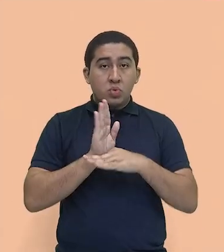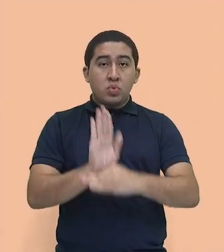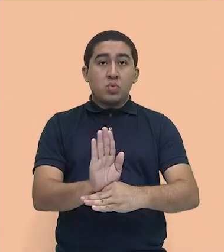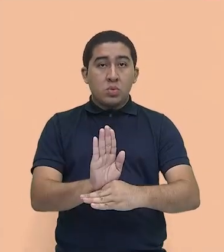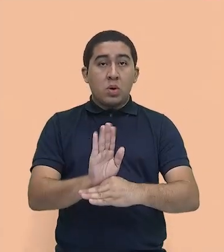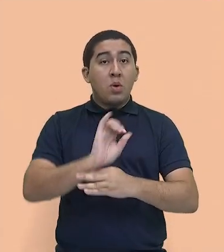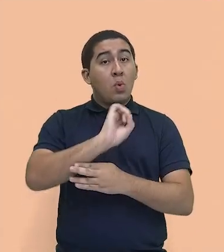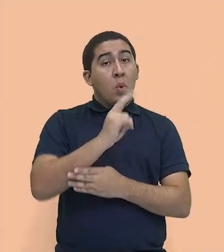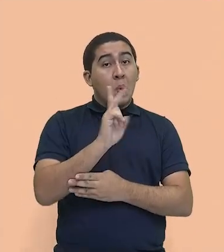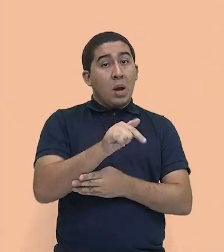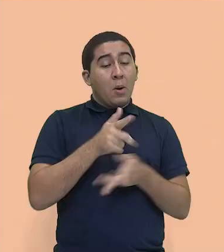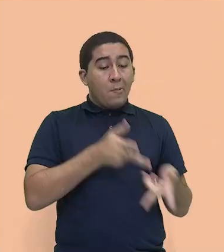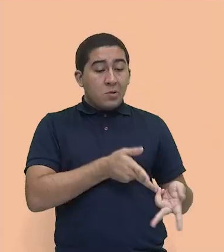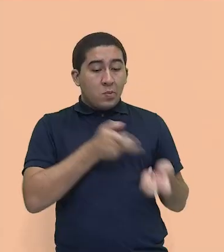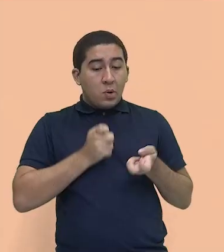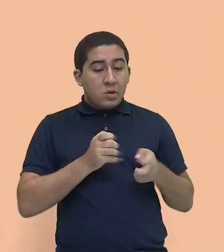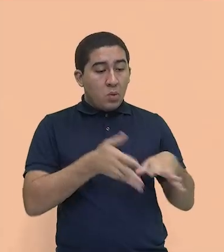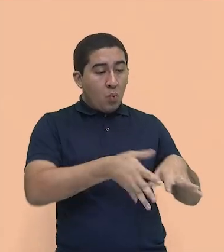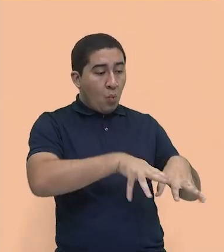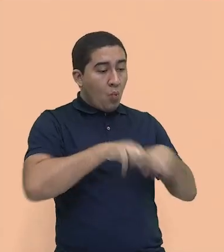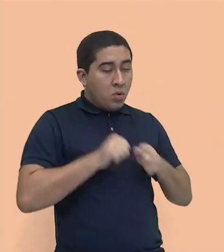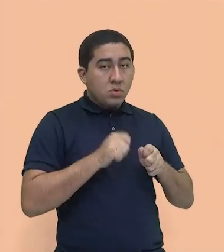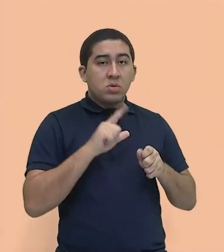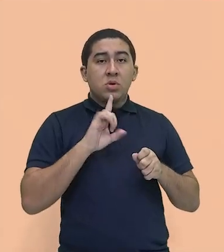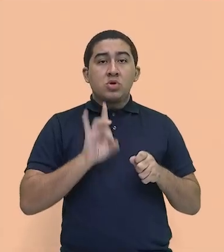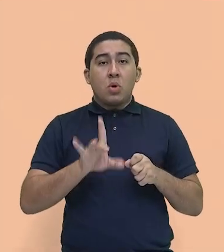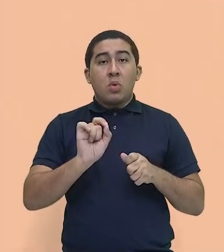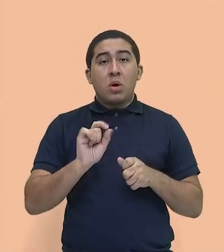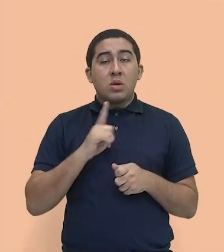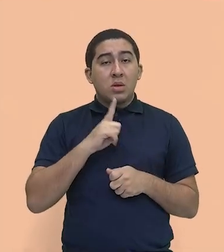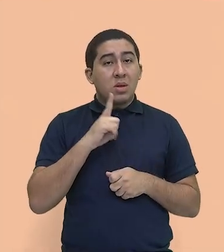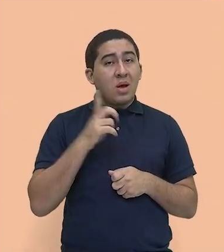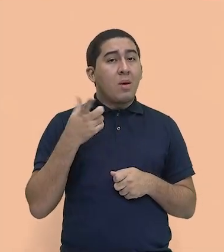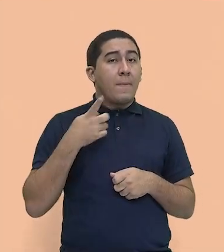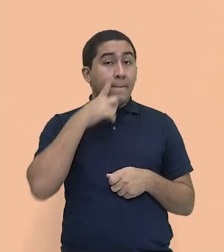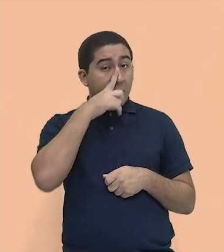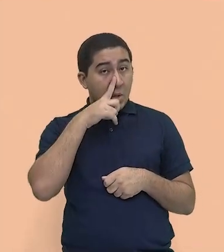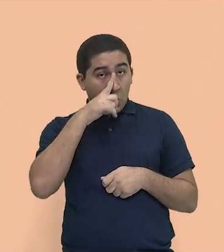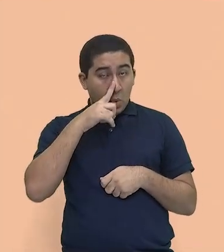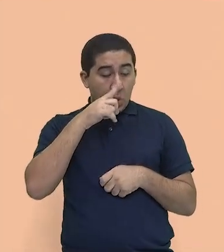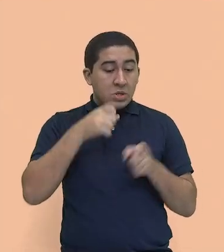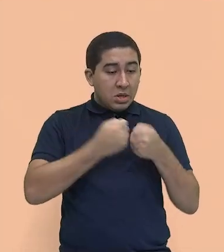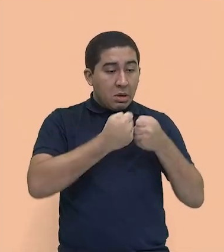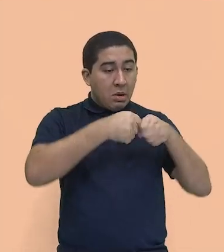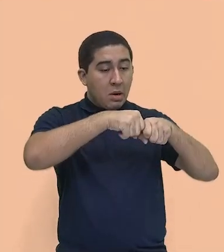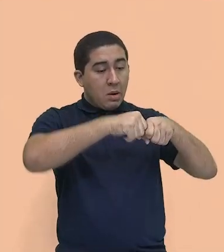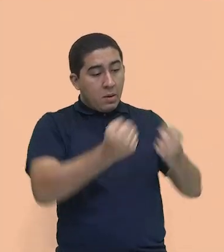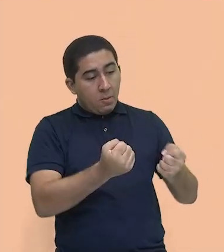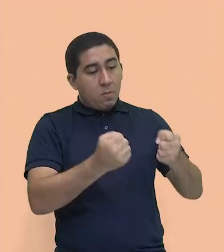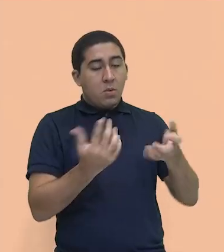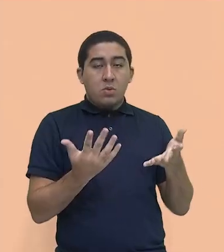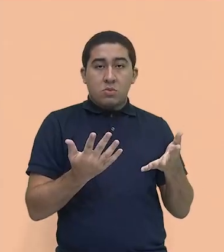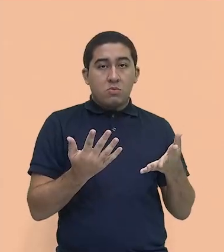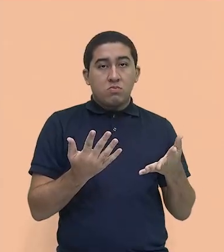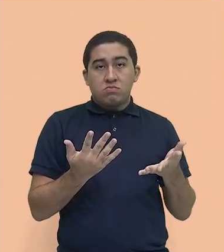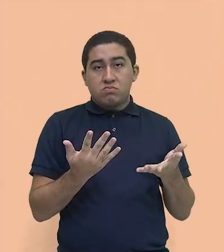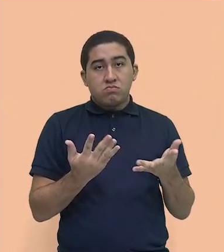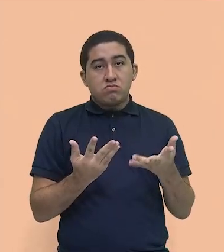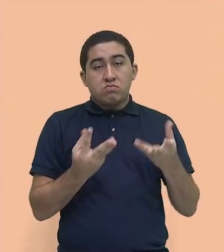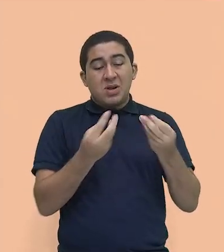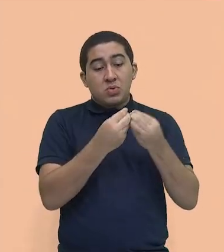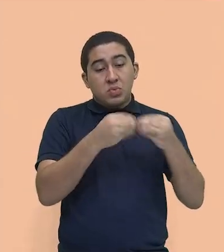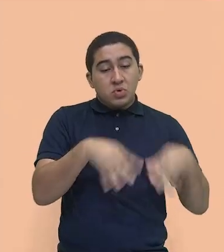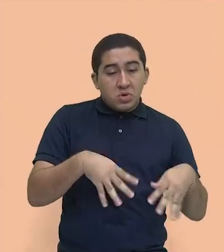pessoas, ou é uma exploração predatória, uma exploração que destrói, né, a